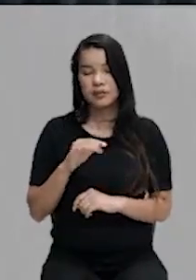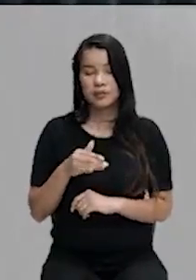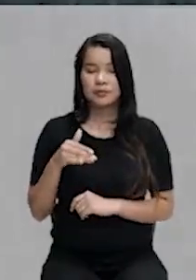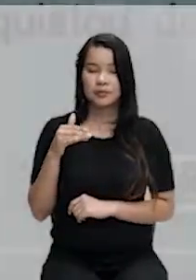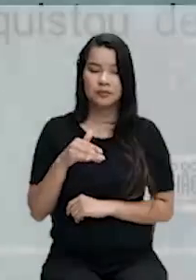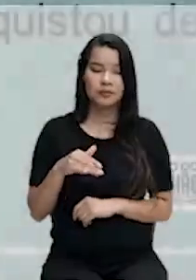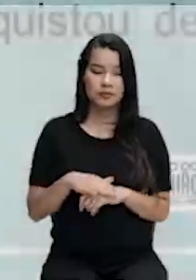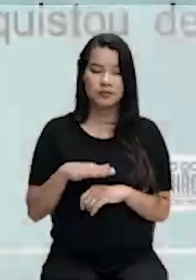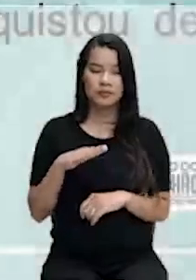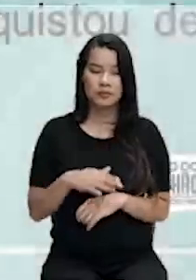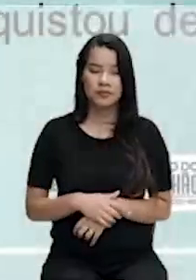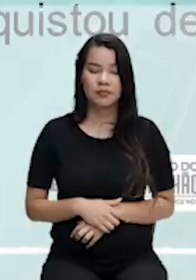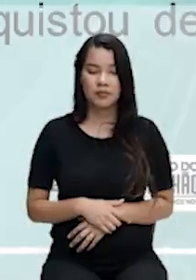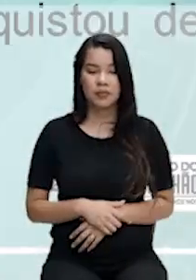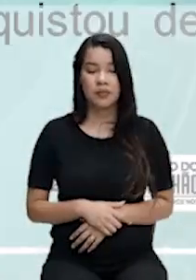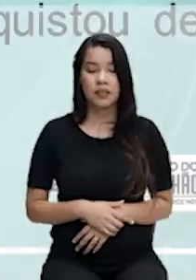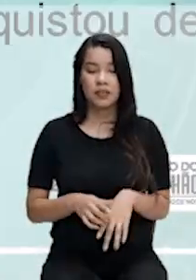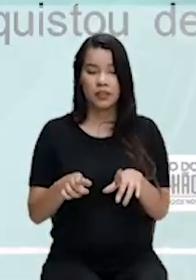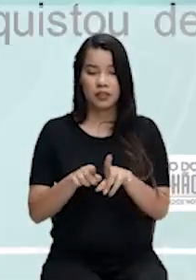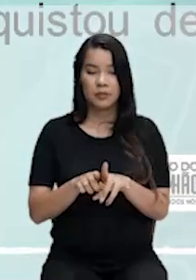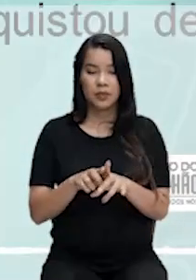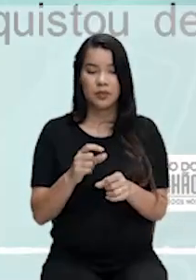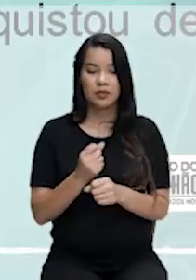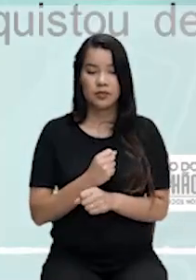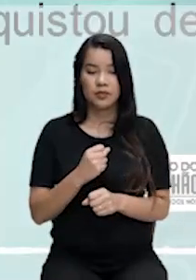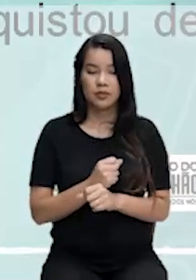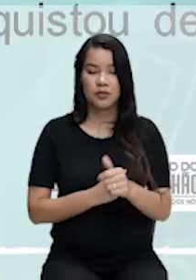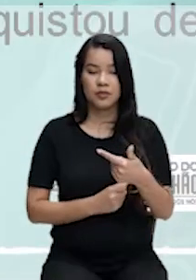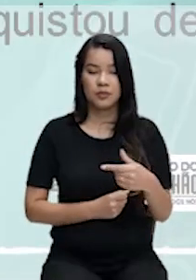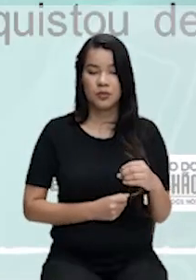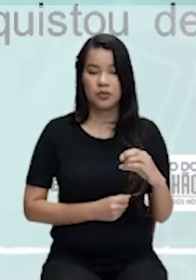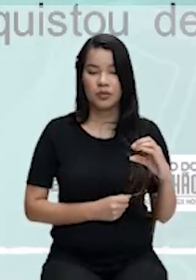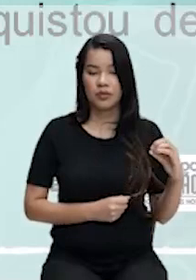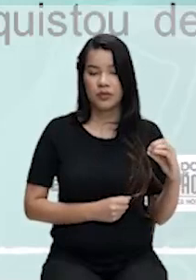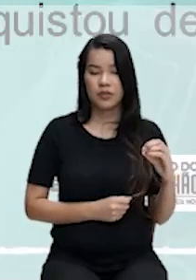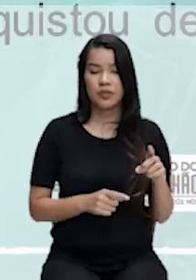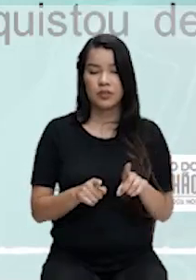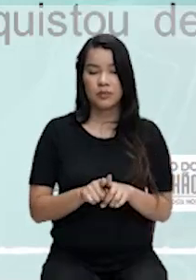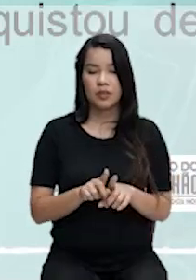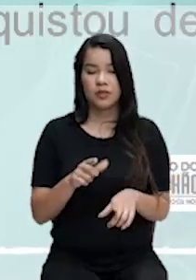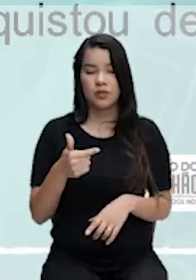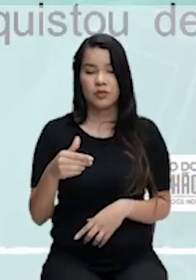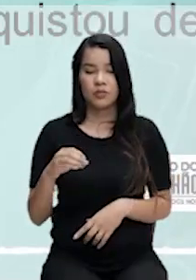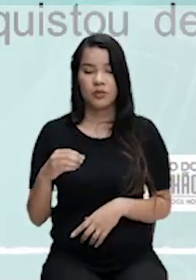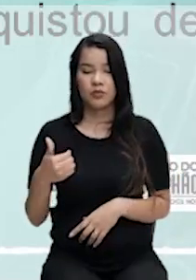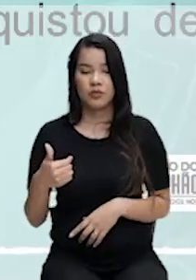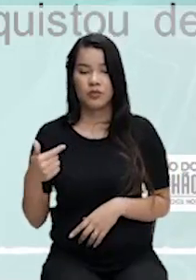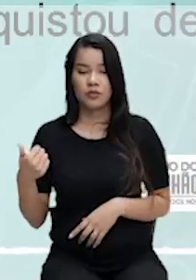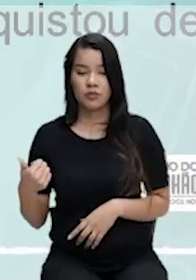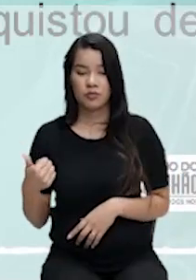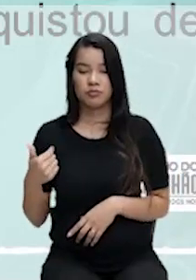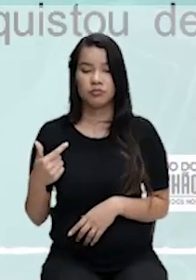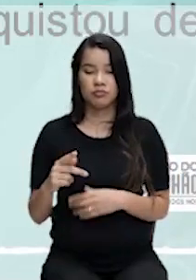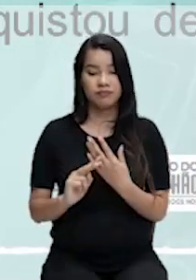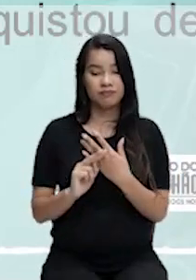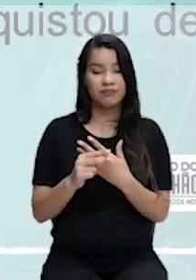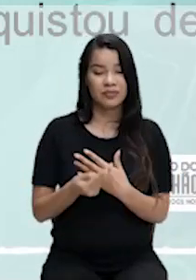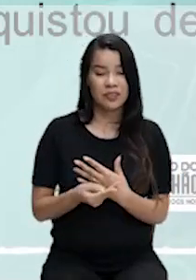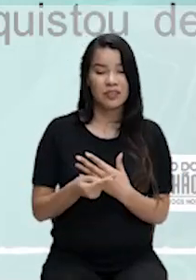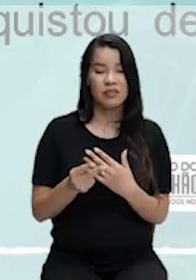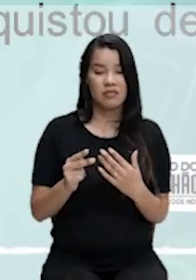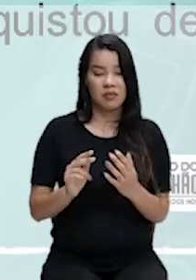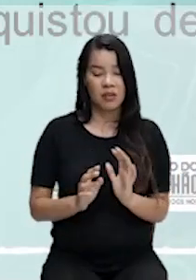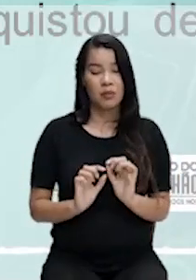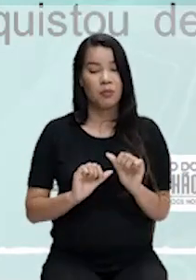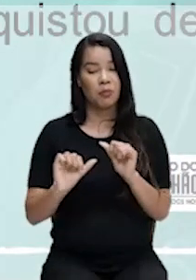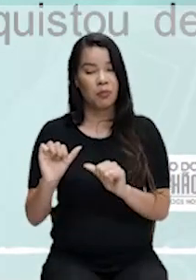assídua. Os anos de 2020 e 2021 provocaram significativas mudanças nos hábitos digitais das